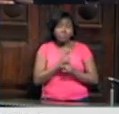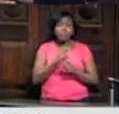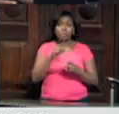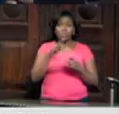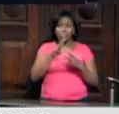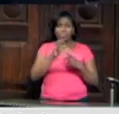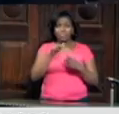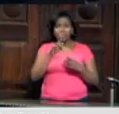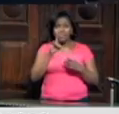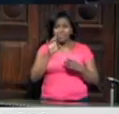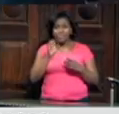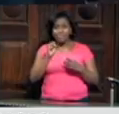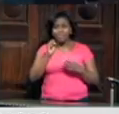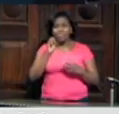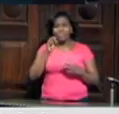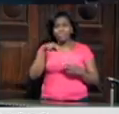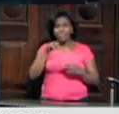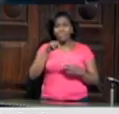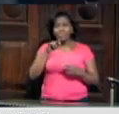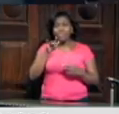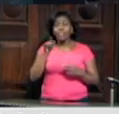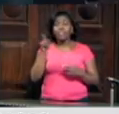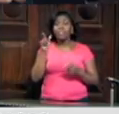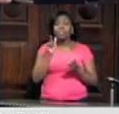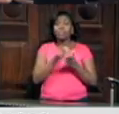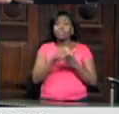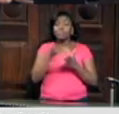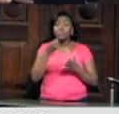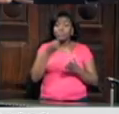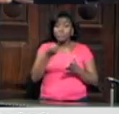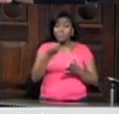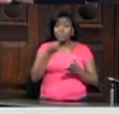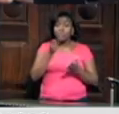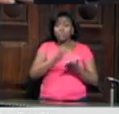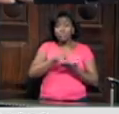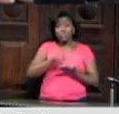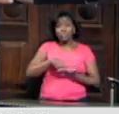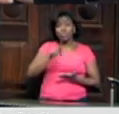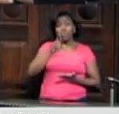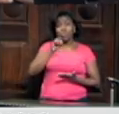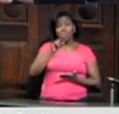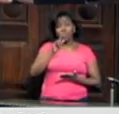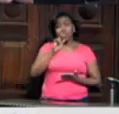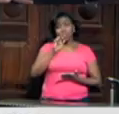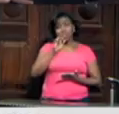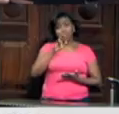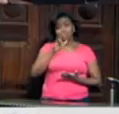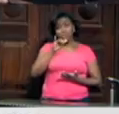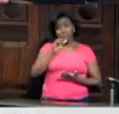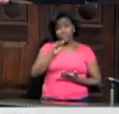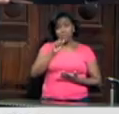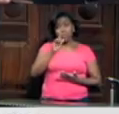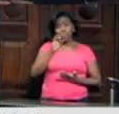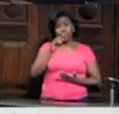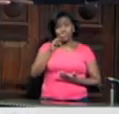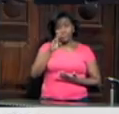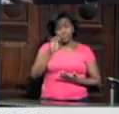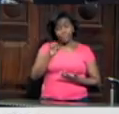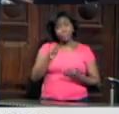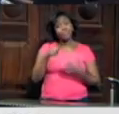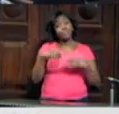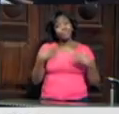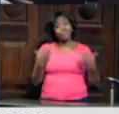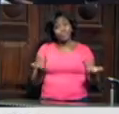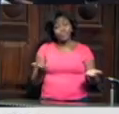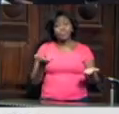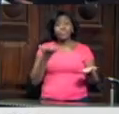Nogueira, que é a jornalista e escritora Rogéria Gomes. Portanto, cumprimento agora a